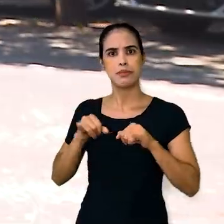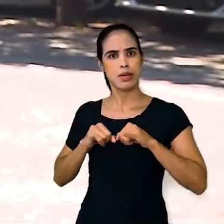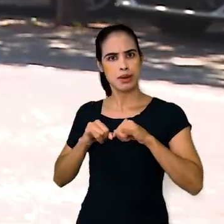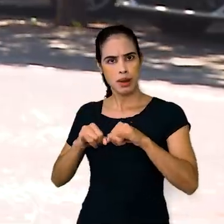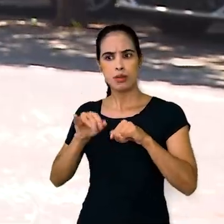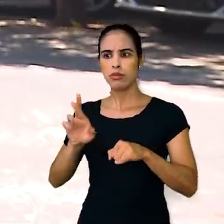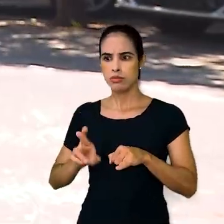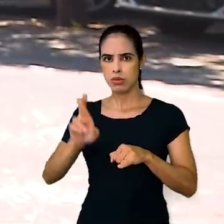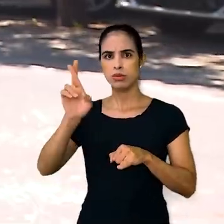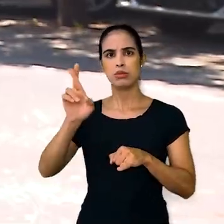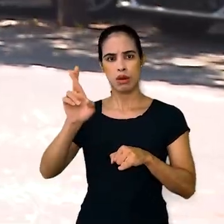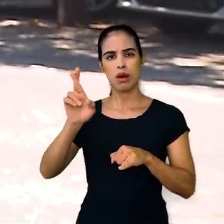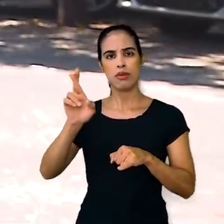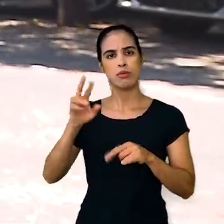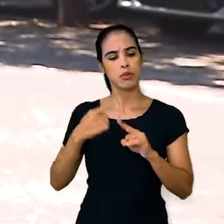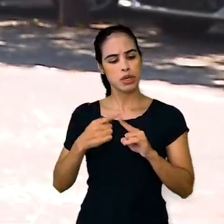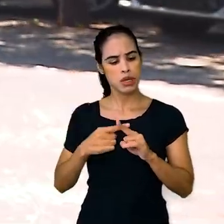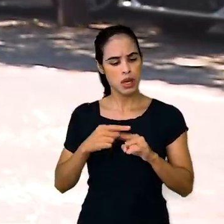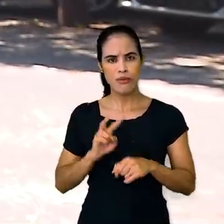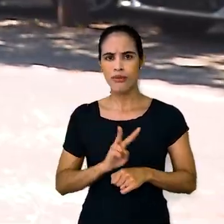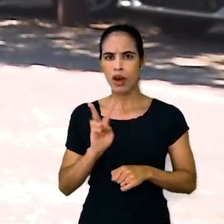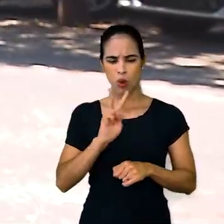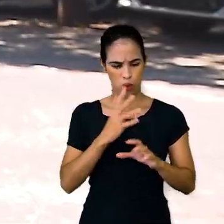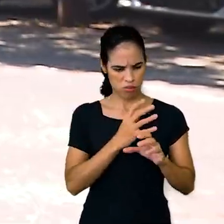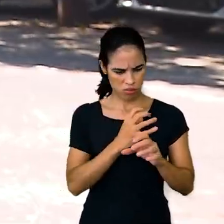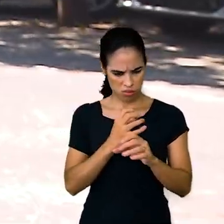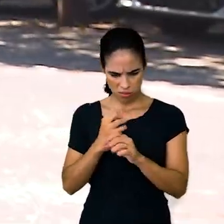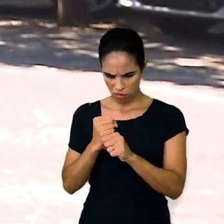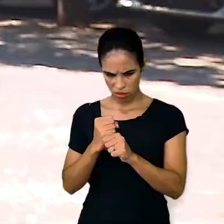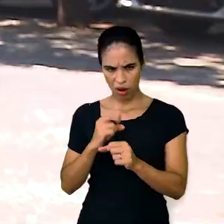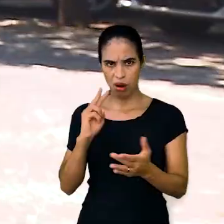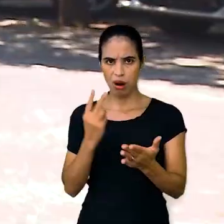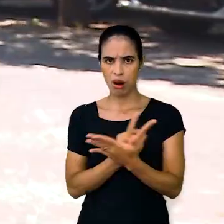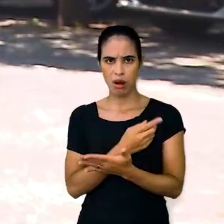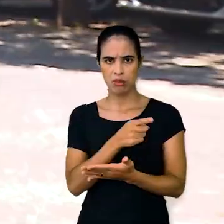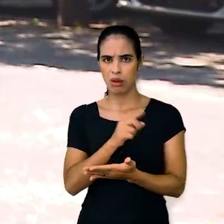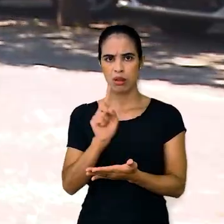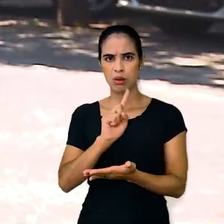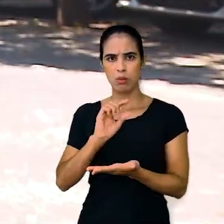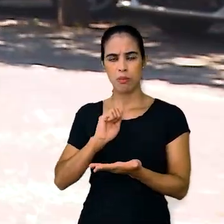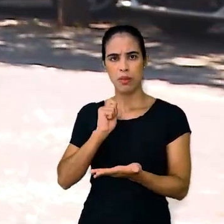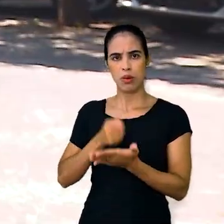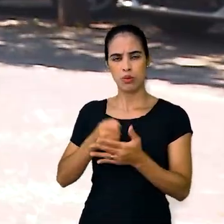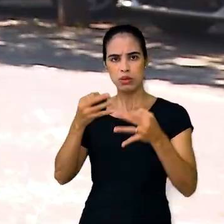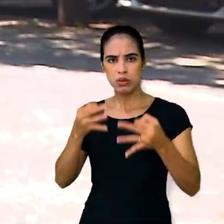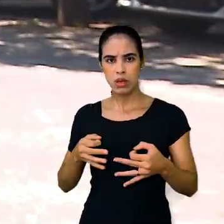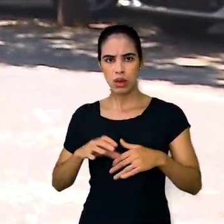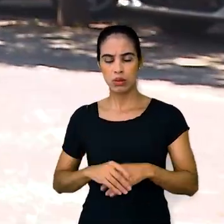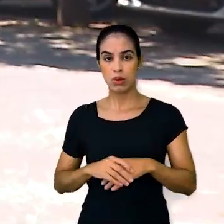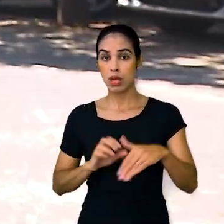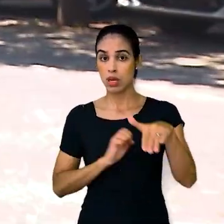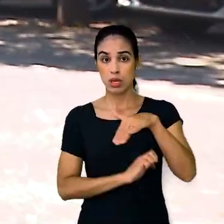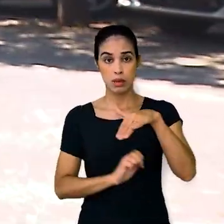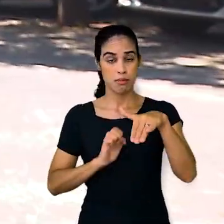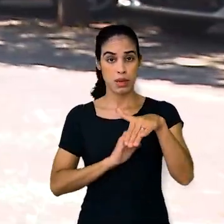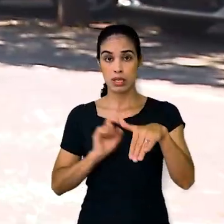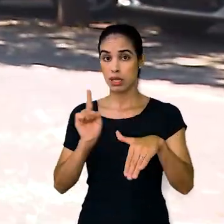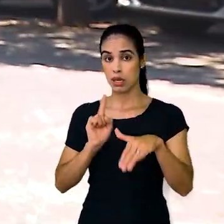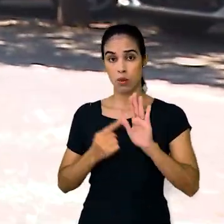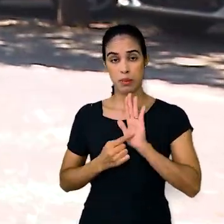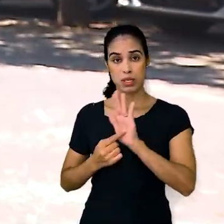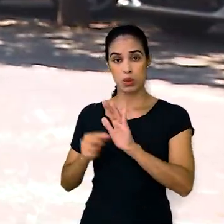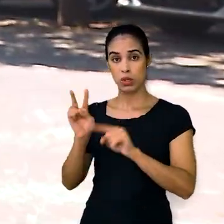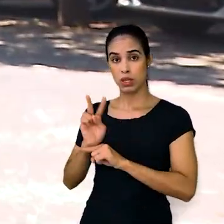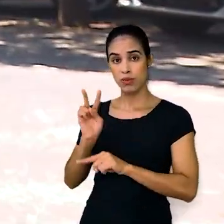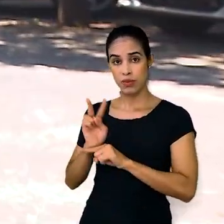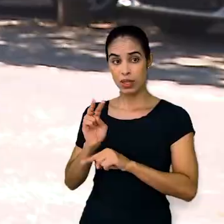fosse responsabilizado pelos valores que não teriam sido pagos pela empregadora direta. A empresa não apresentou defesa